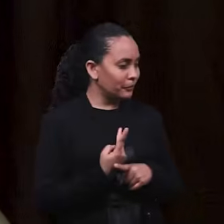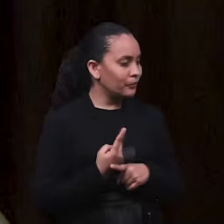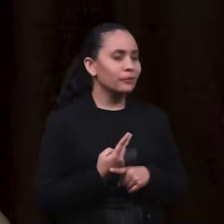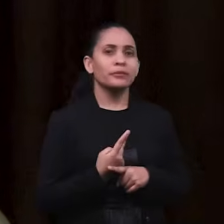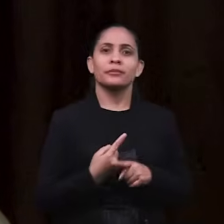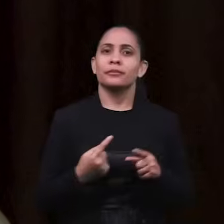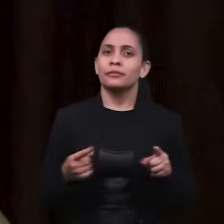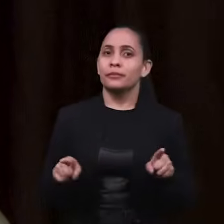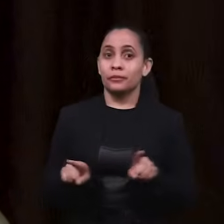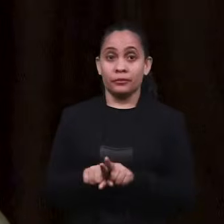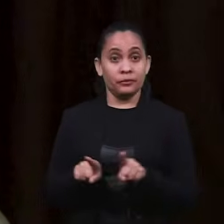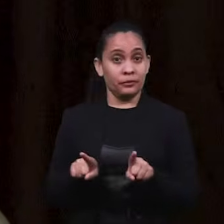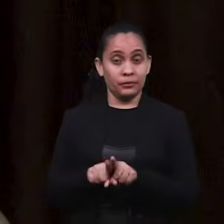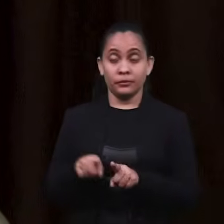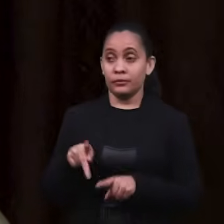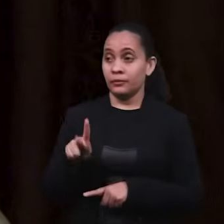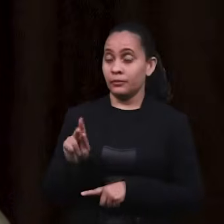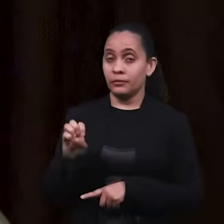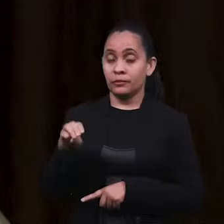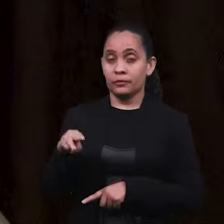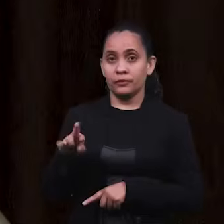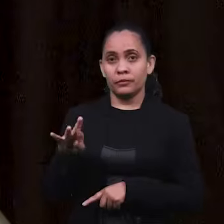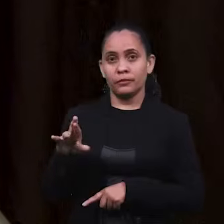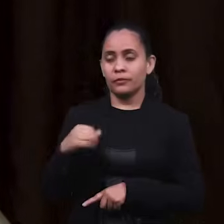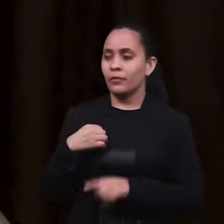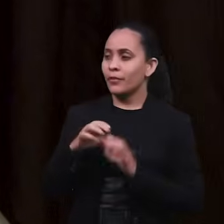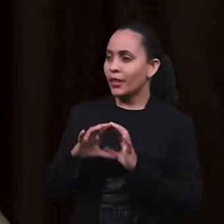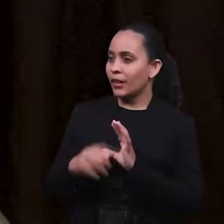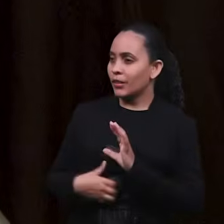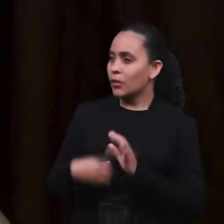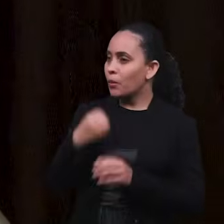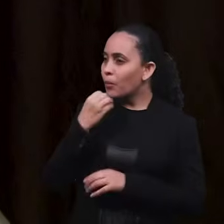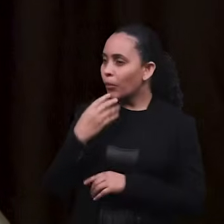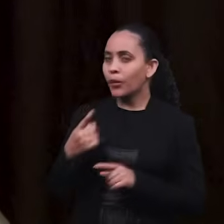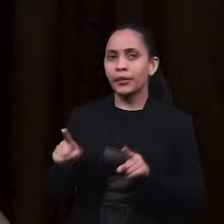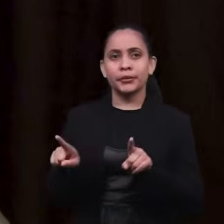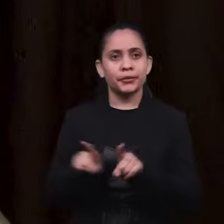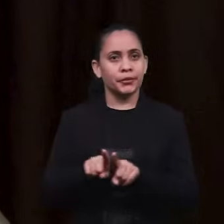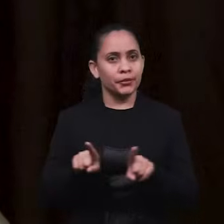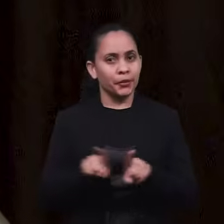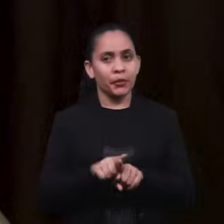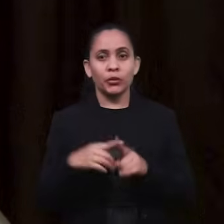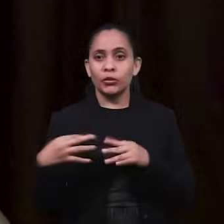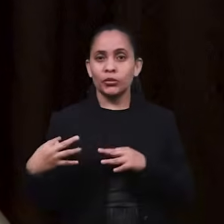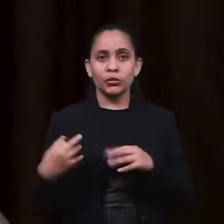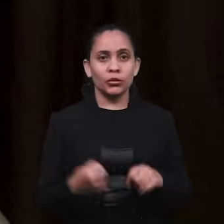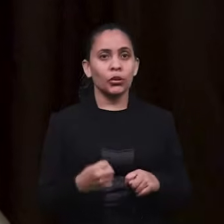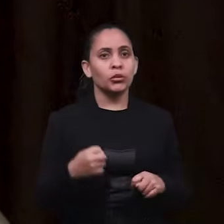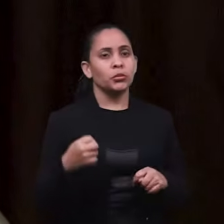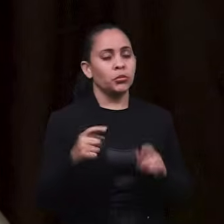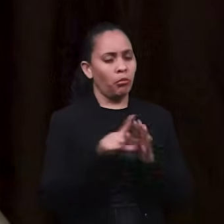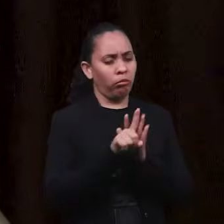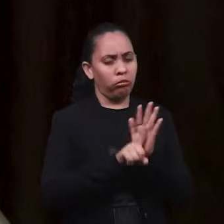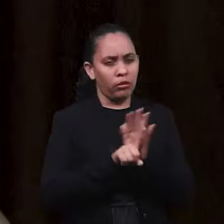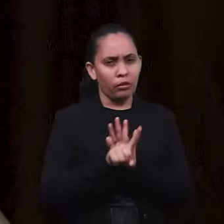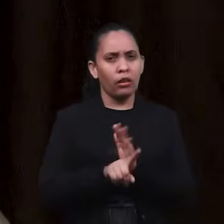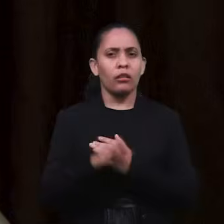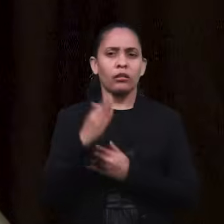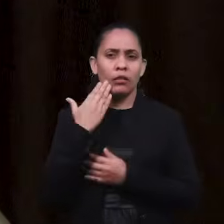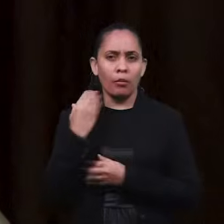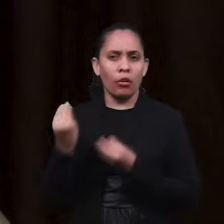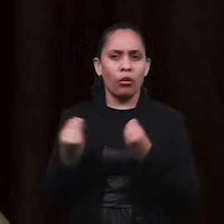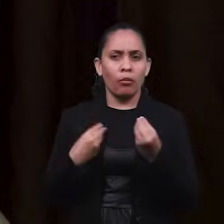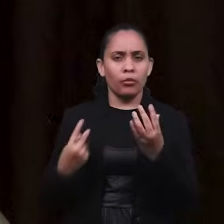informar, né, sobre a kombucha. A gente falou aqui alguns benefícios, mas também está disponível, né, para todo mundo saber como